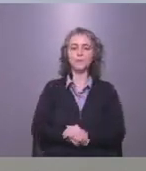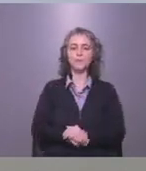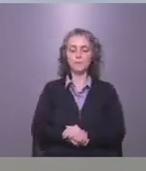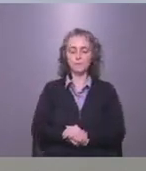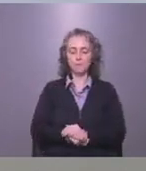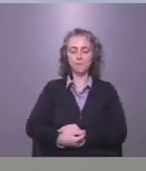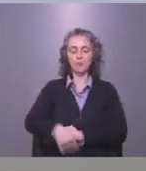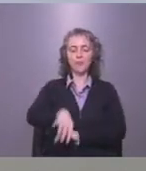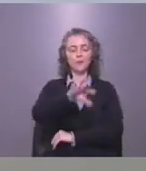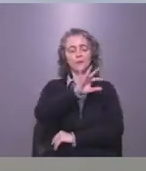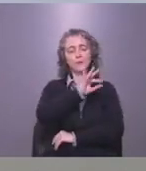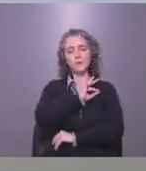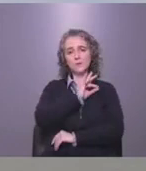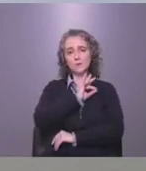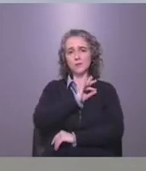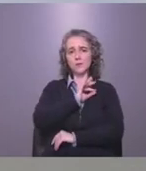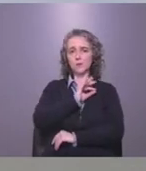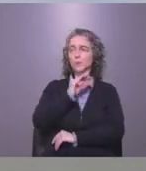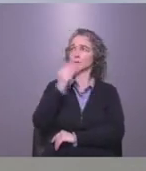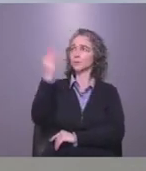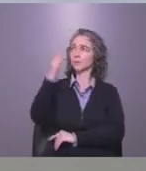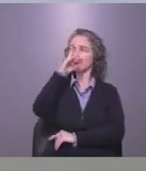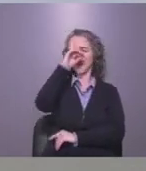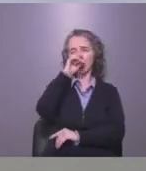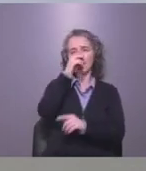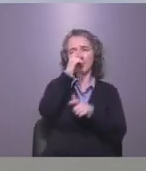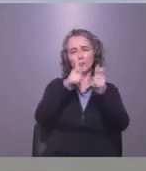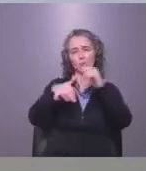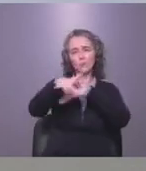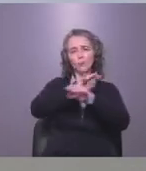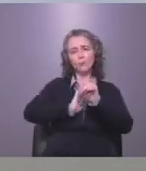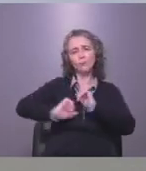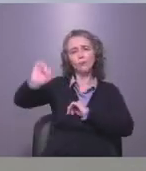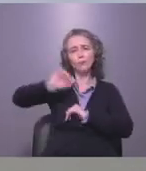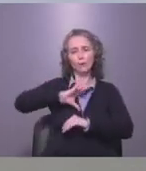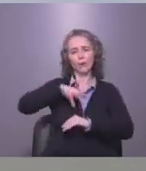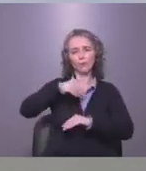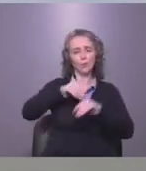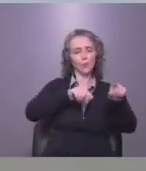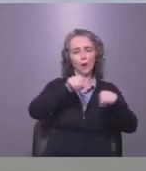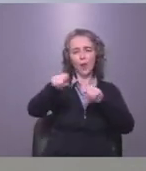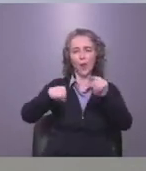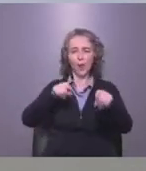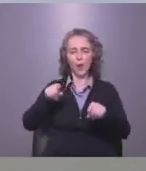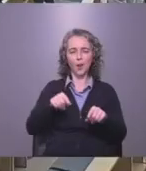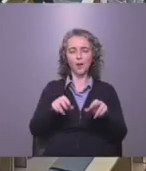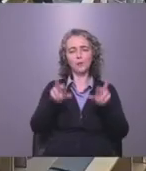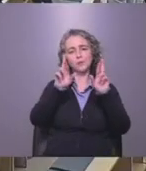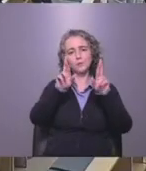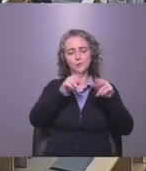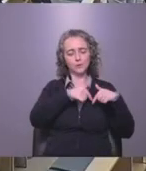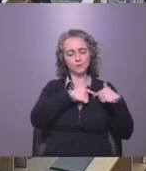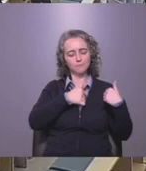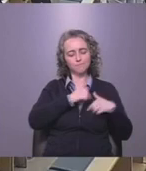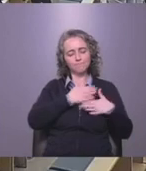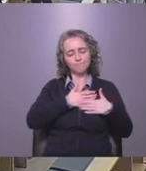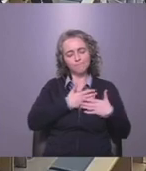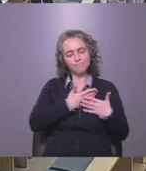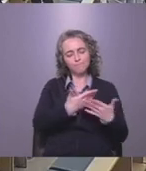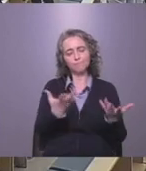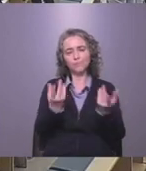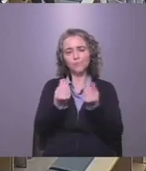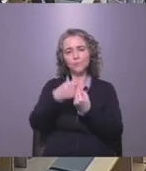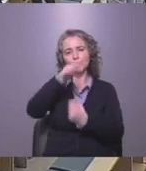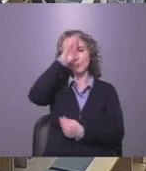Lembrai-vos, Senhor, da vossa Igreja, dispersa por toda a terra, e tornai-a perfeita na caridade, em comunhão com o nosso